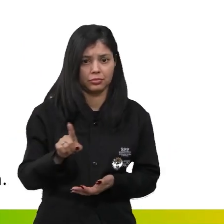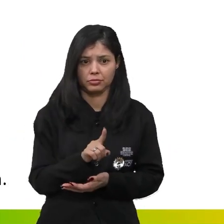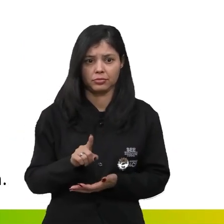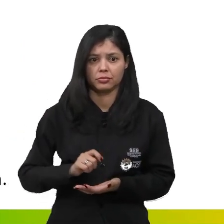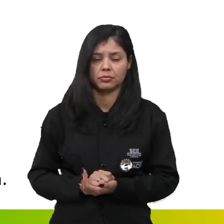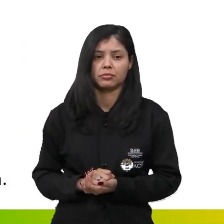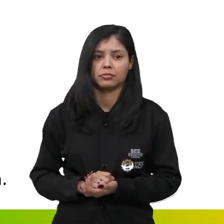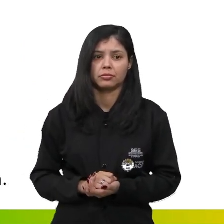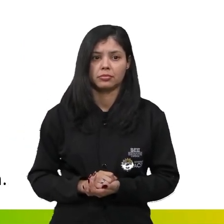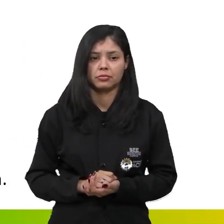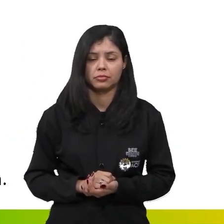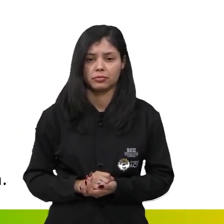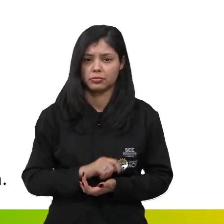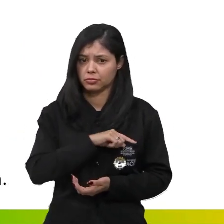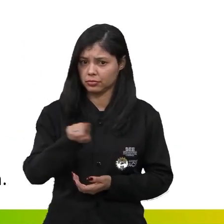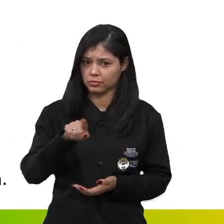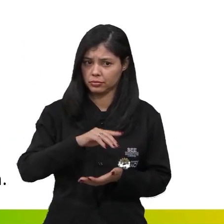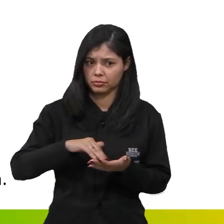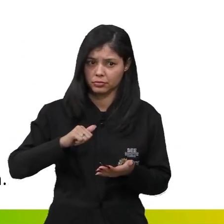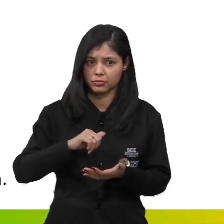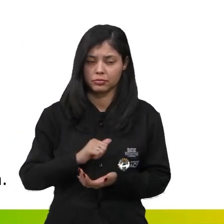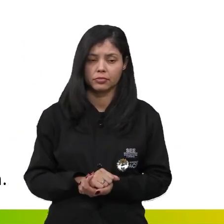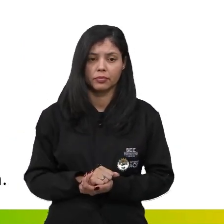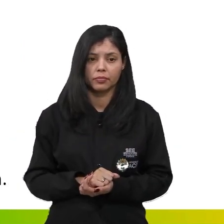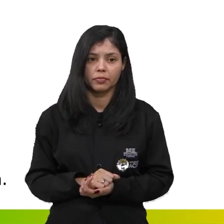hein? Isso já dá para tirar fora a letra